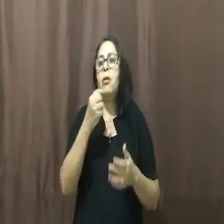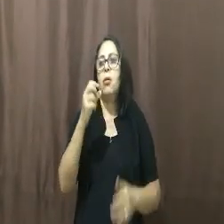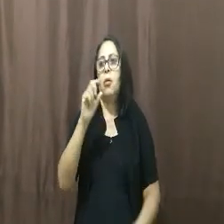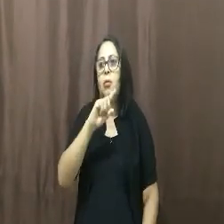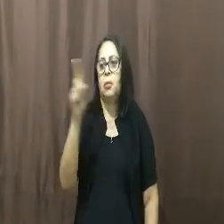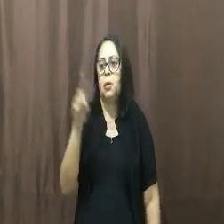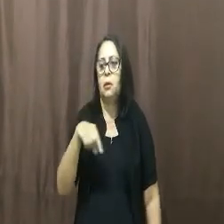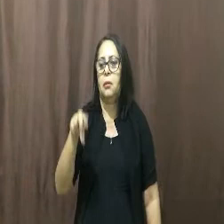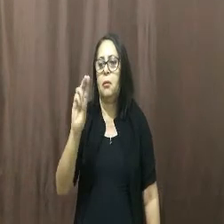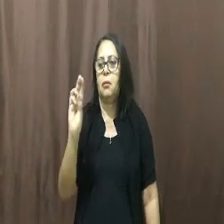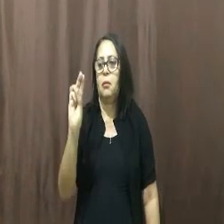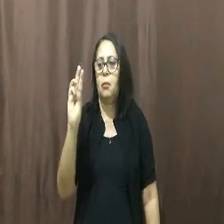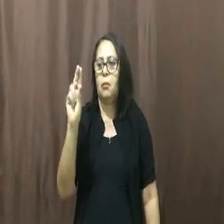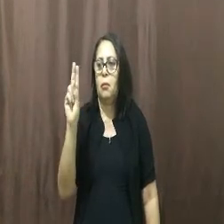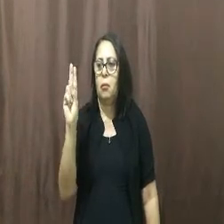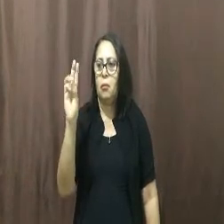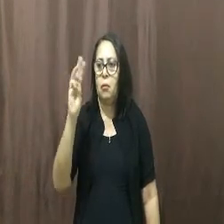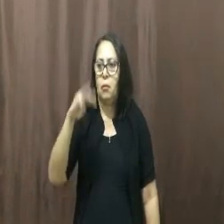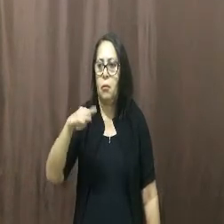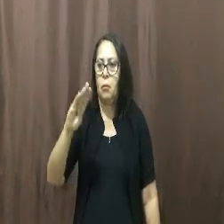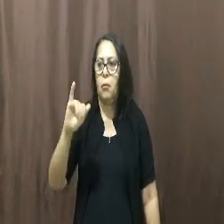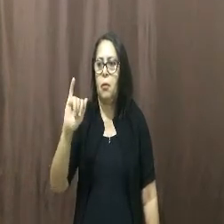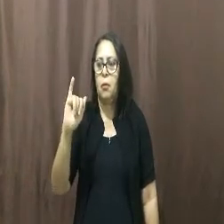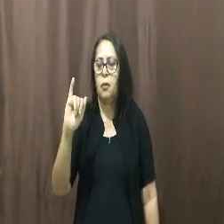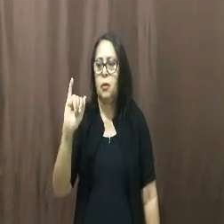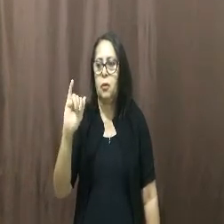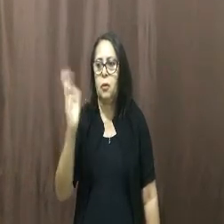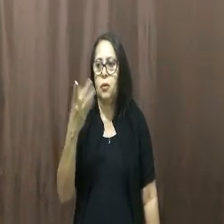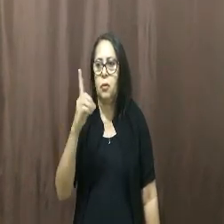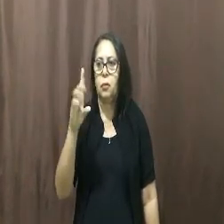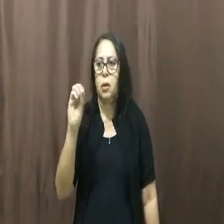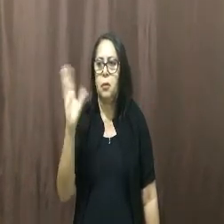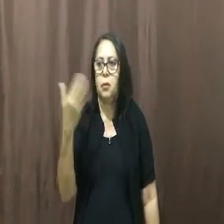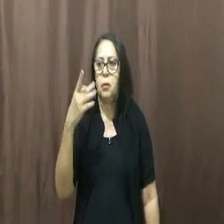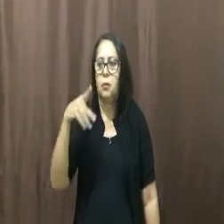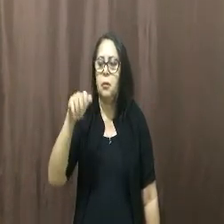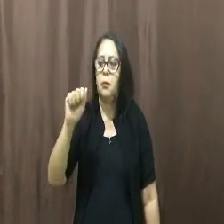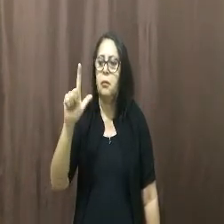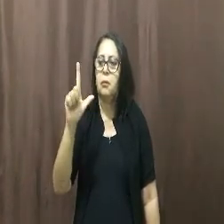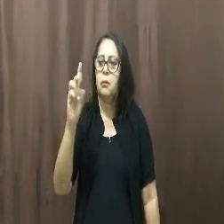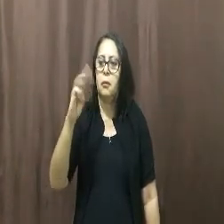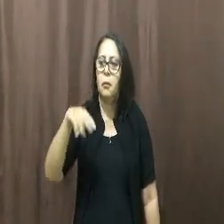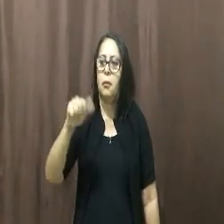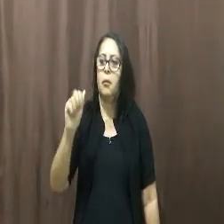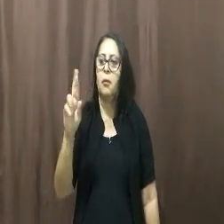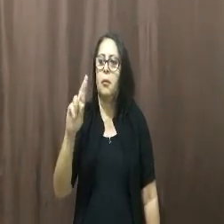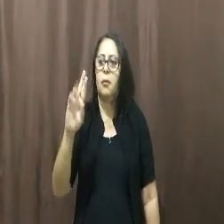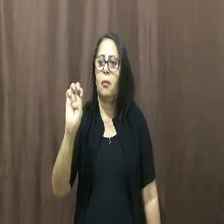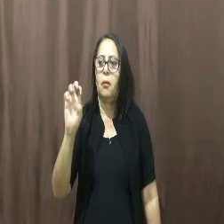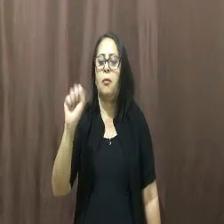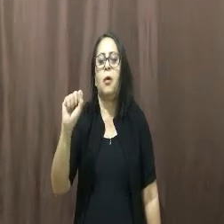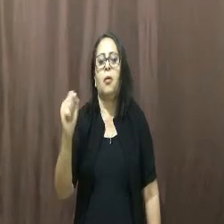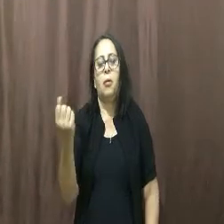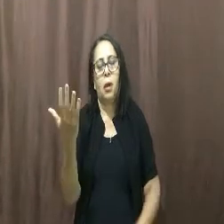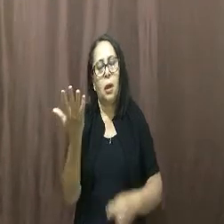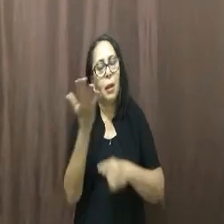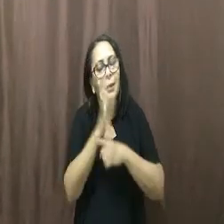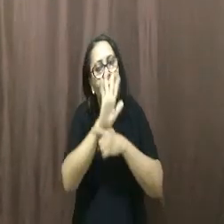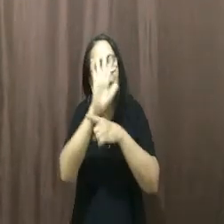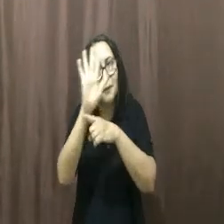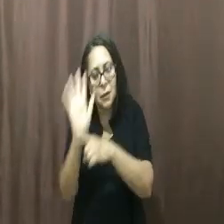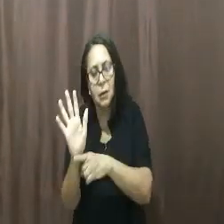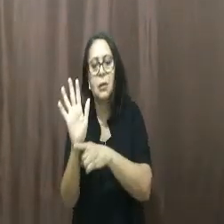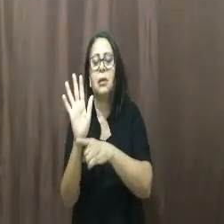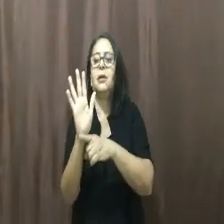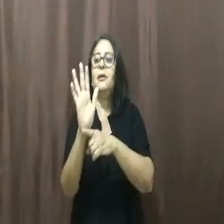feita por Zumbi dos Palmares, tal, é que vem fazer o quê? Ajudar, vem o quê? Veio